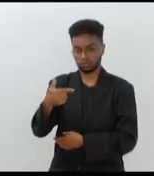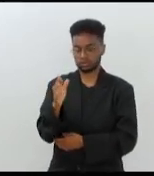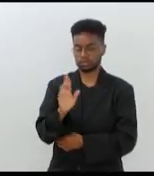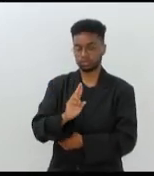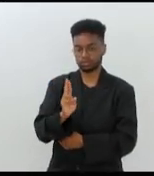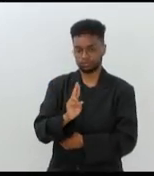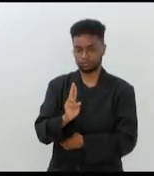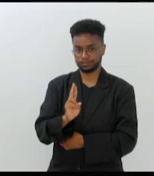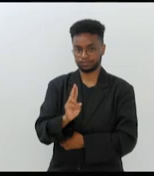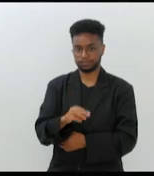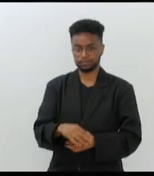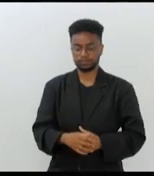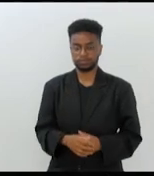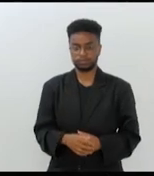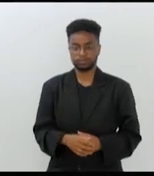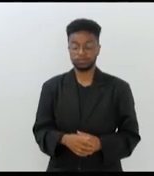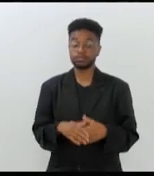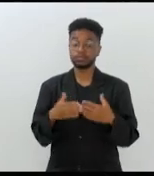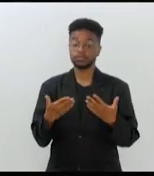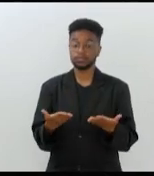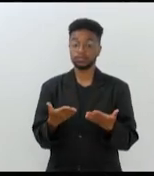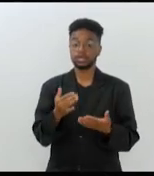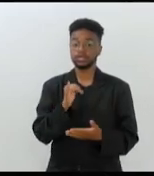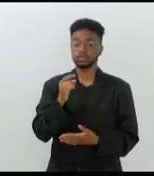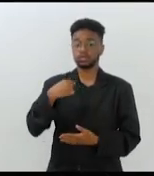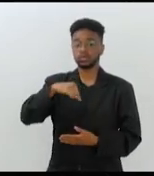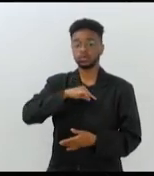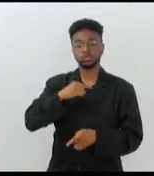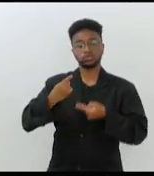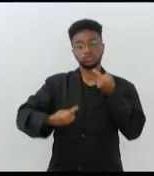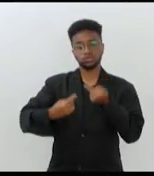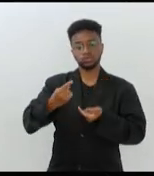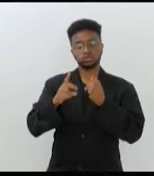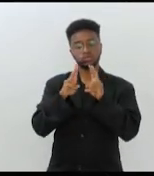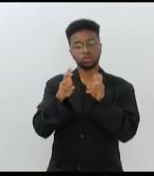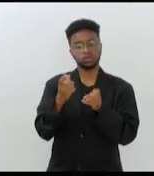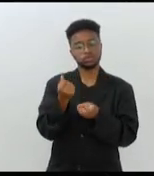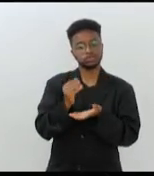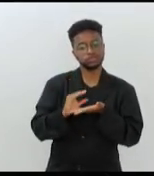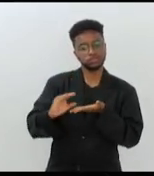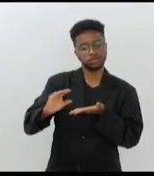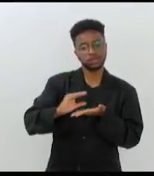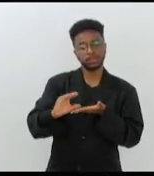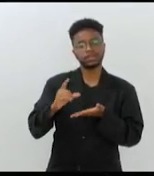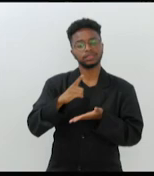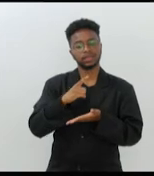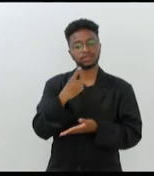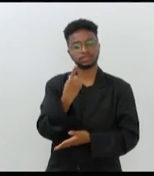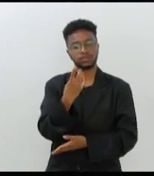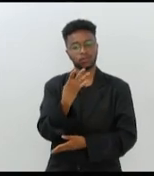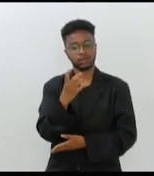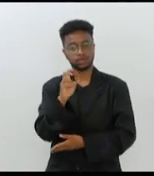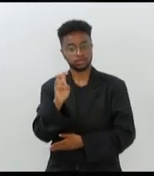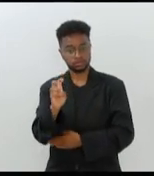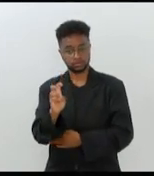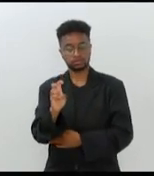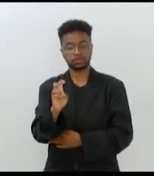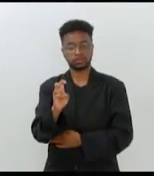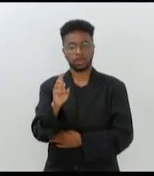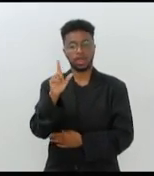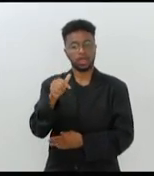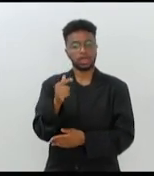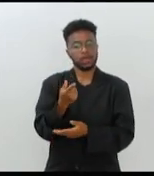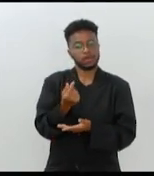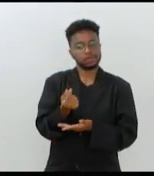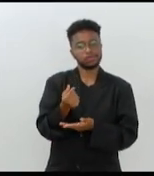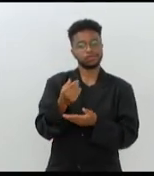R$ 83.375.842. Se formos falar das fontes de recursos, na fonte 145, que é a fonte de